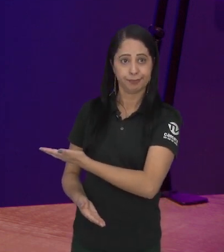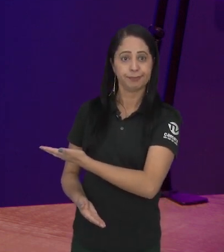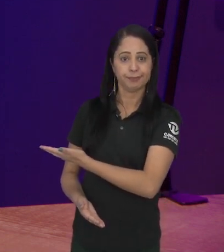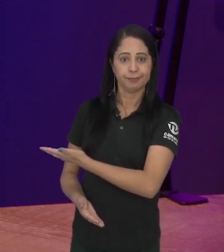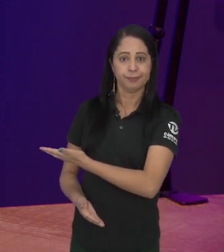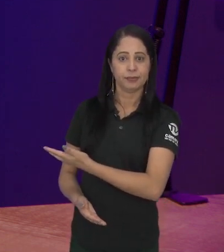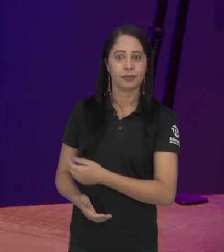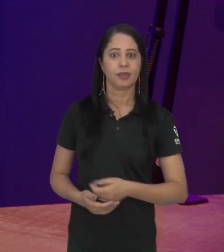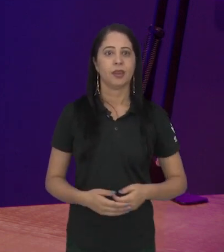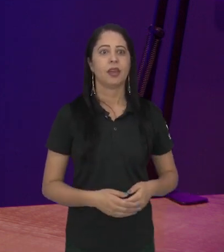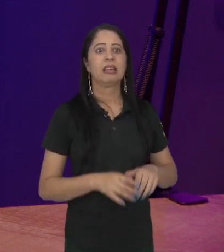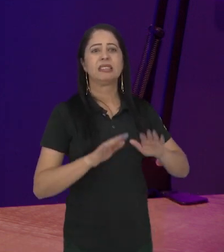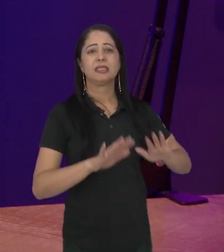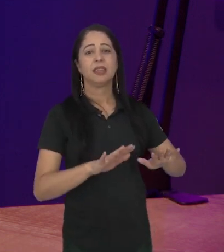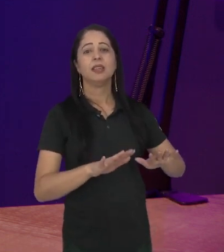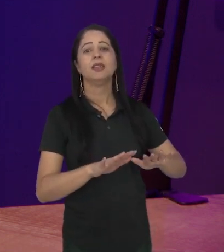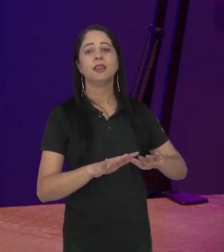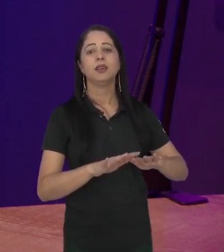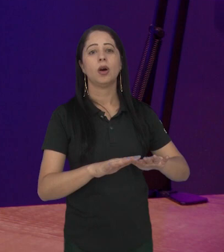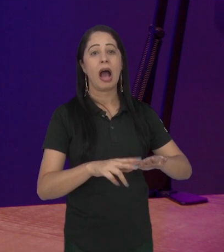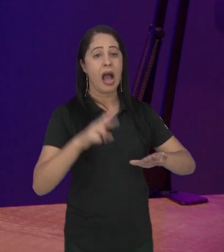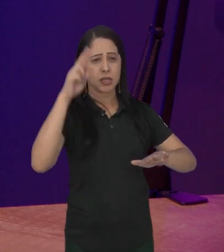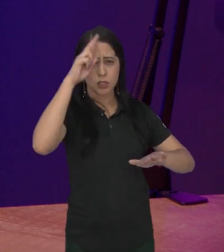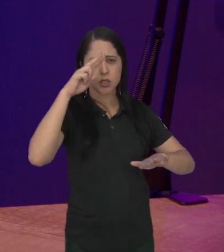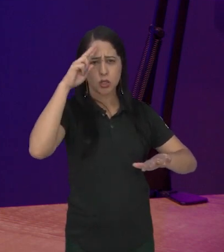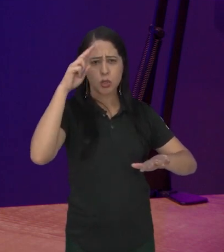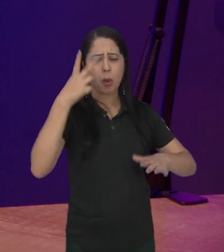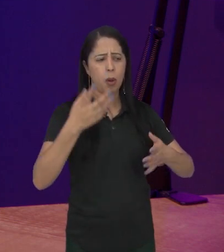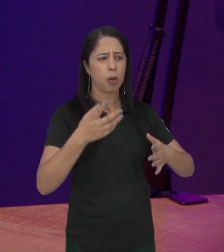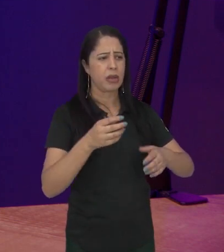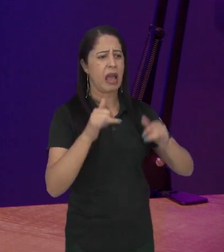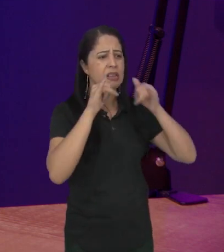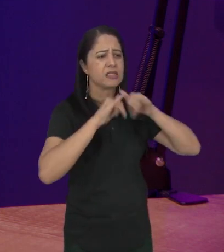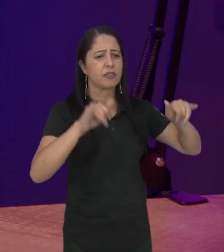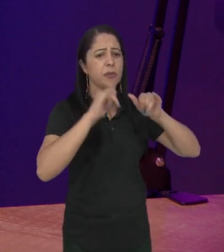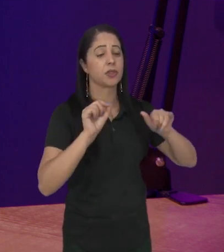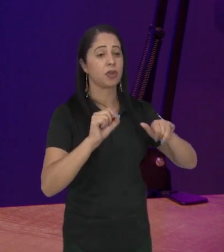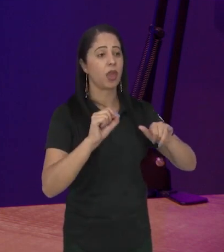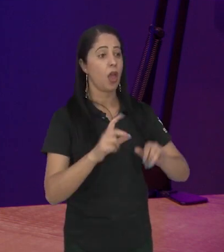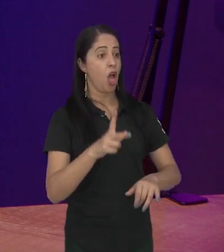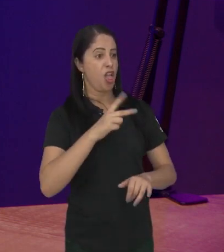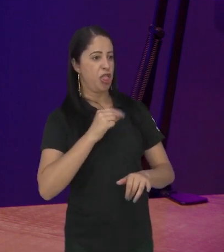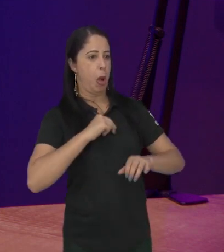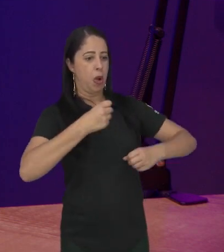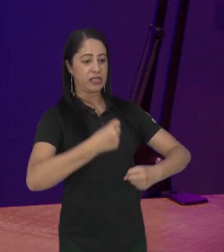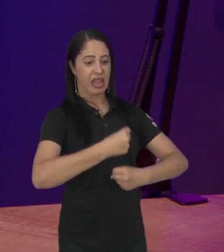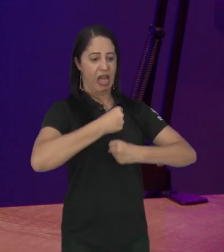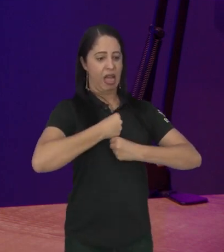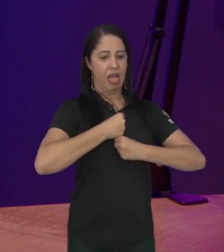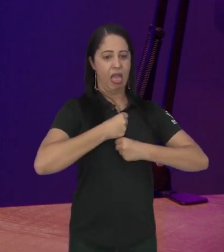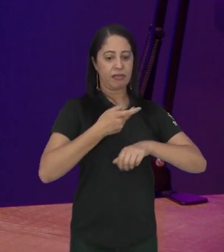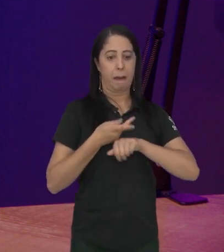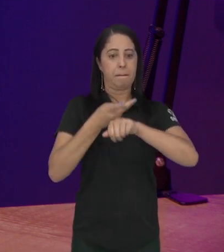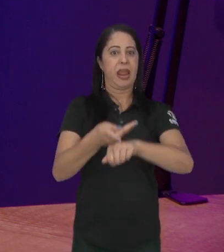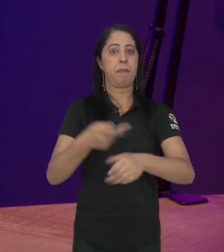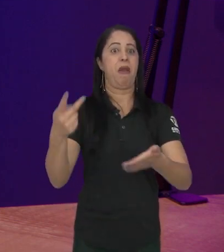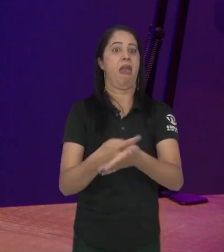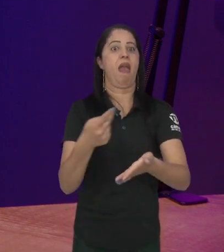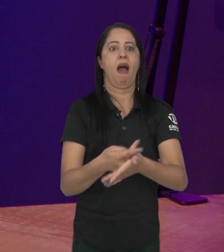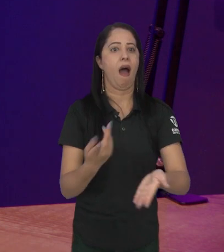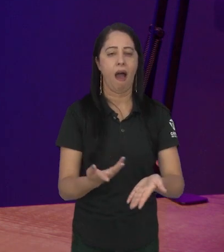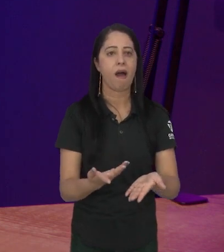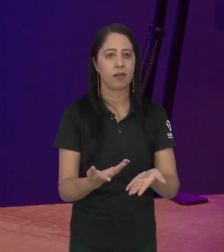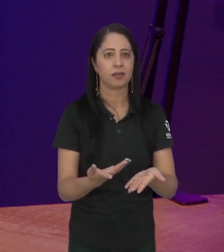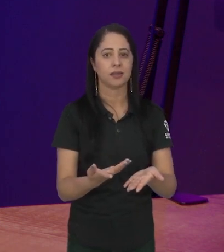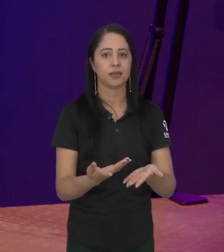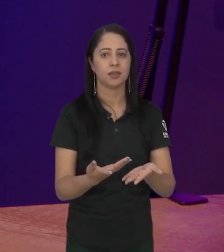Moonlight, e daí a história, né, as notícias era tipo, Oscar dá a premiação errada, então a galera falou, né,